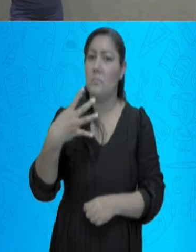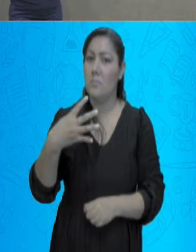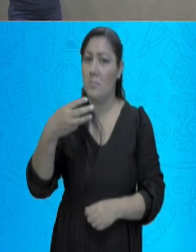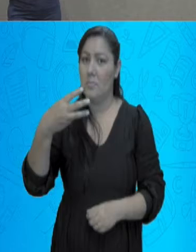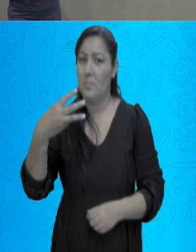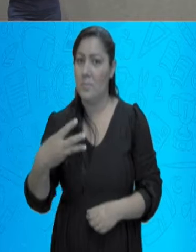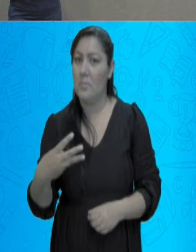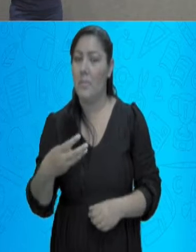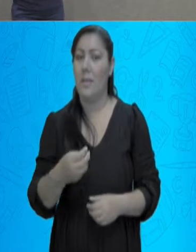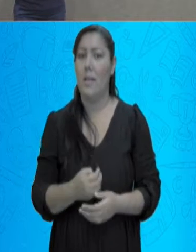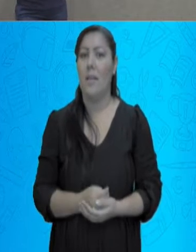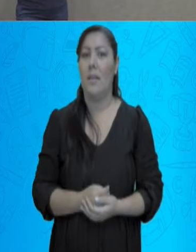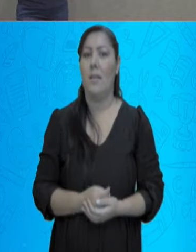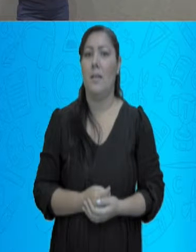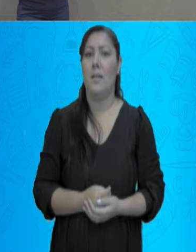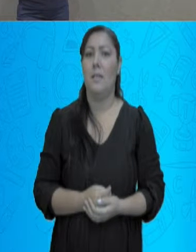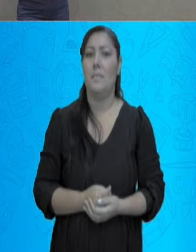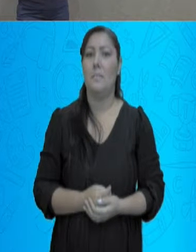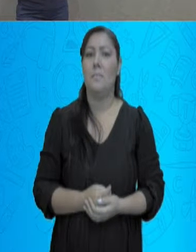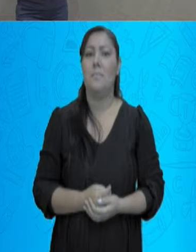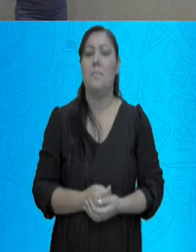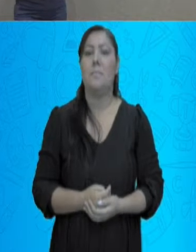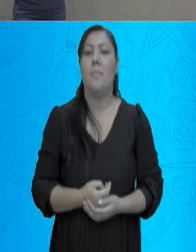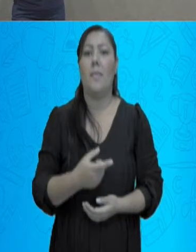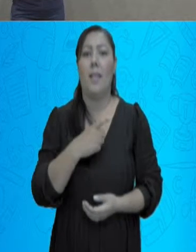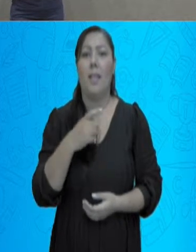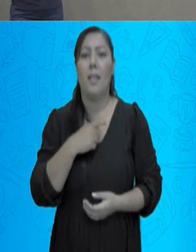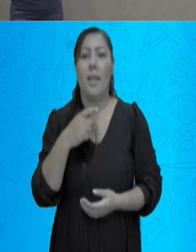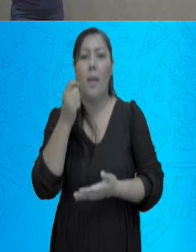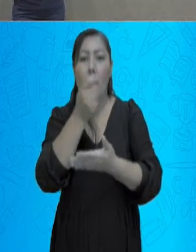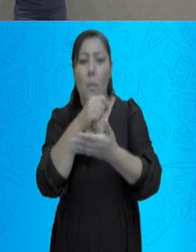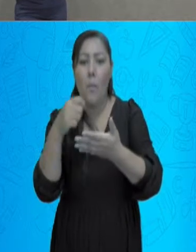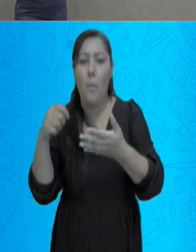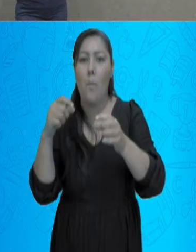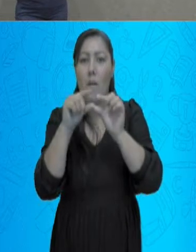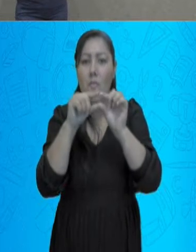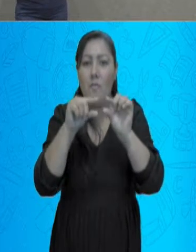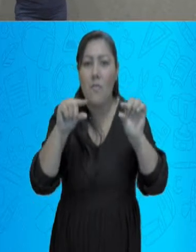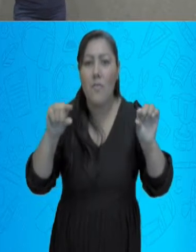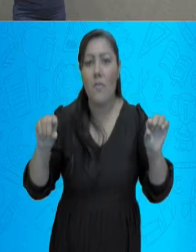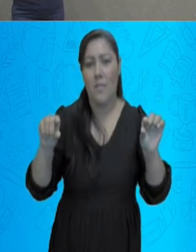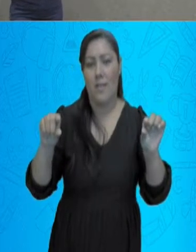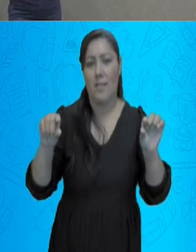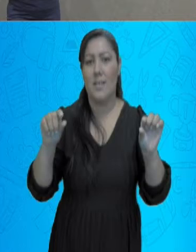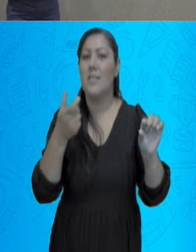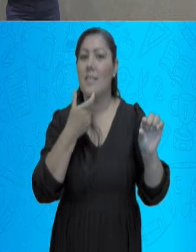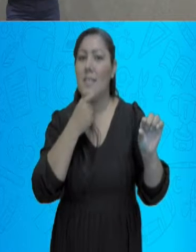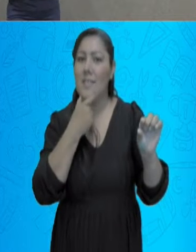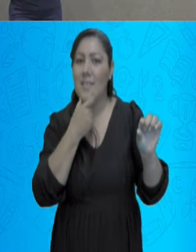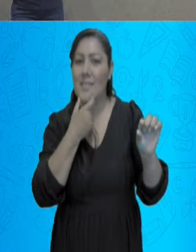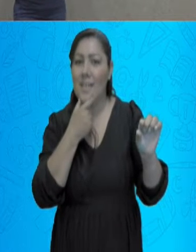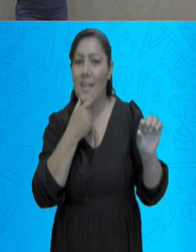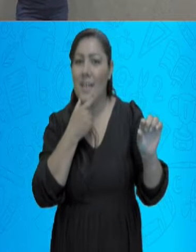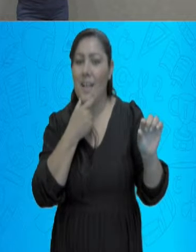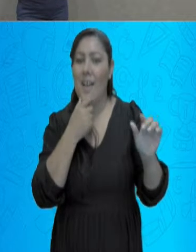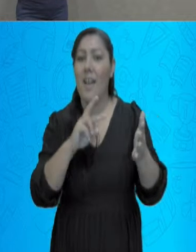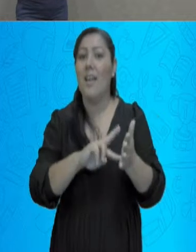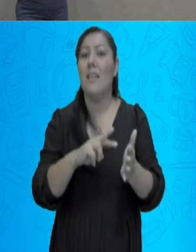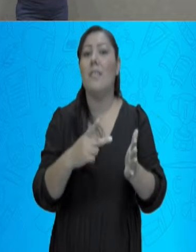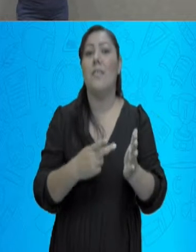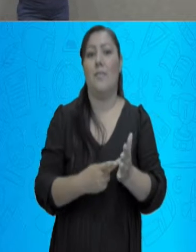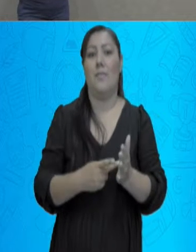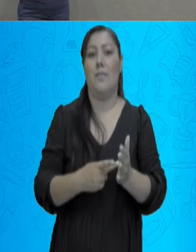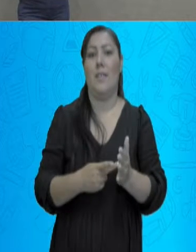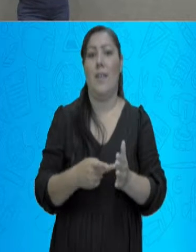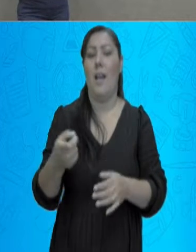uma expressão em inglês, when can do it. Isso significa que nós podemos fazer.